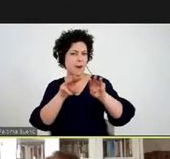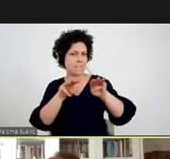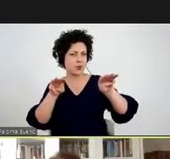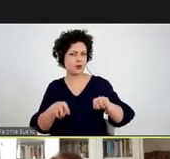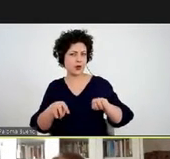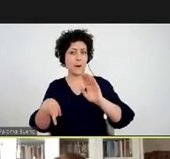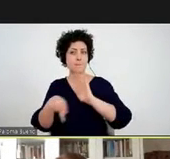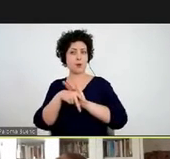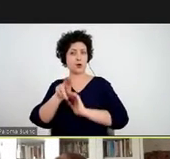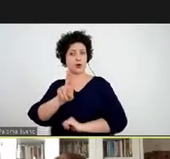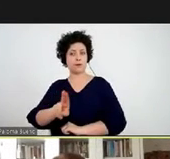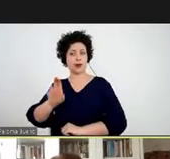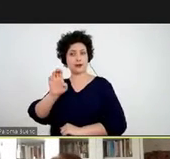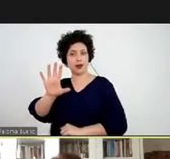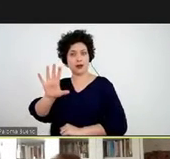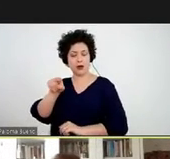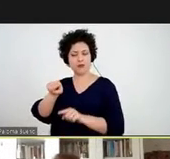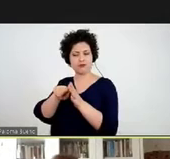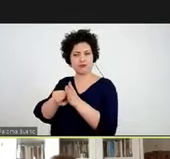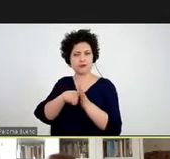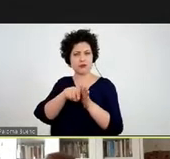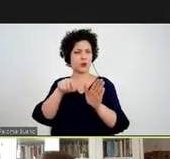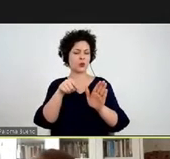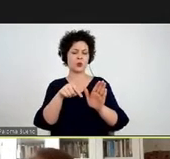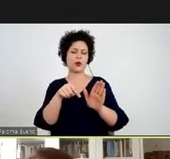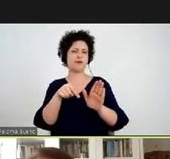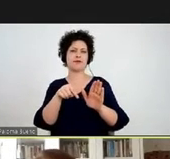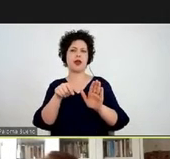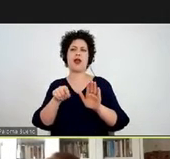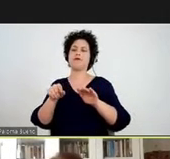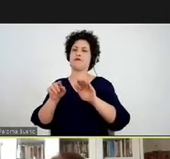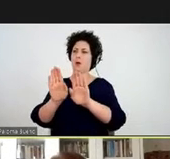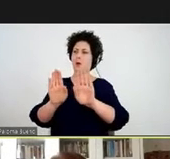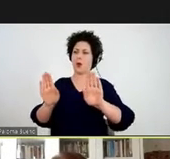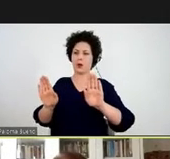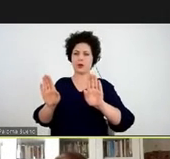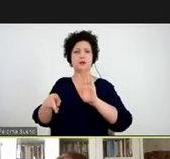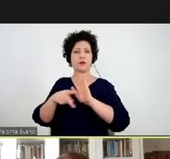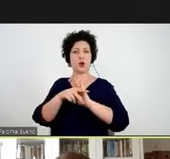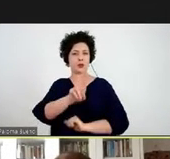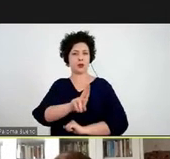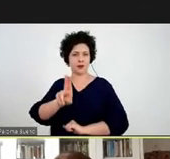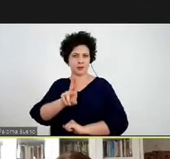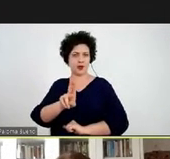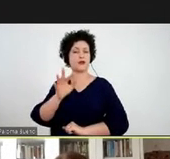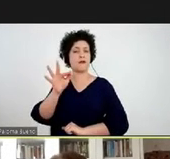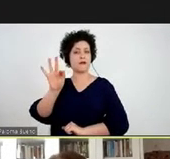né, estadual, e a pesquisa foi de uma galeria universitária, né,